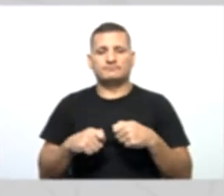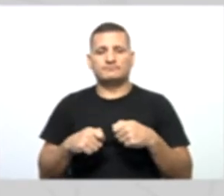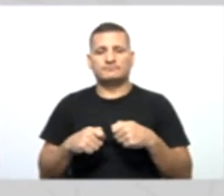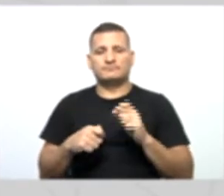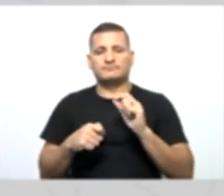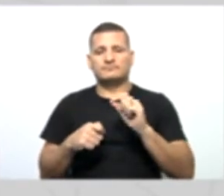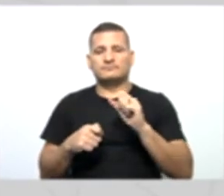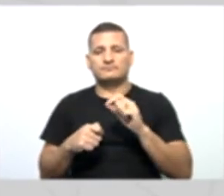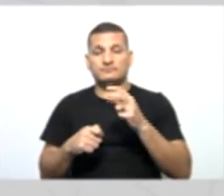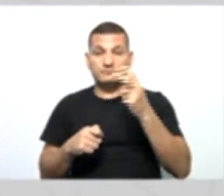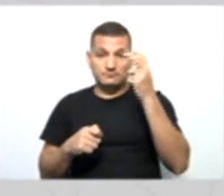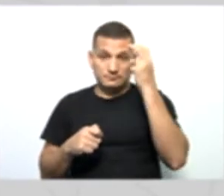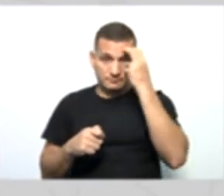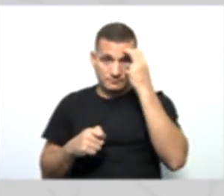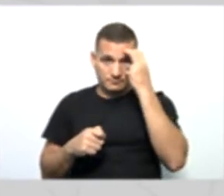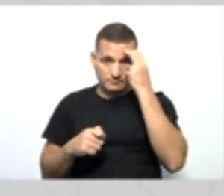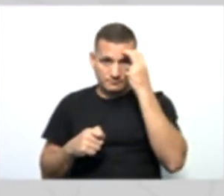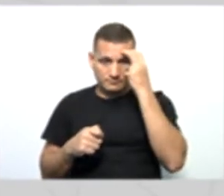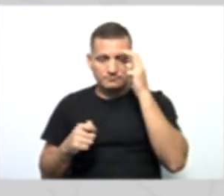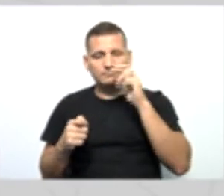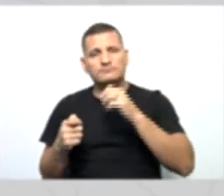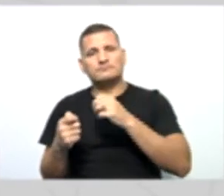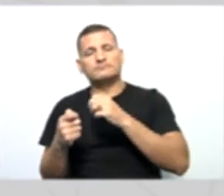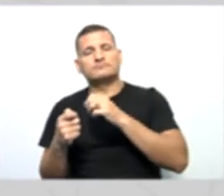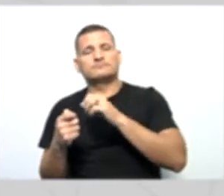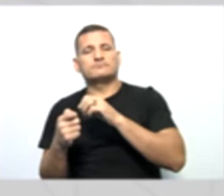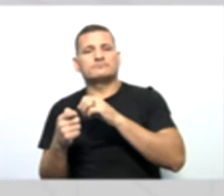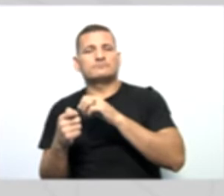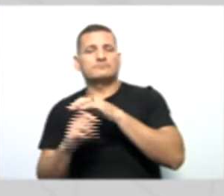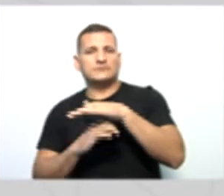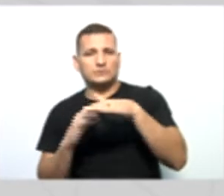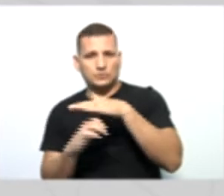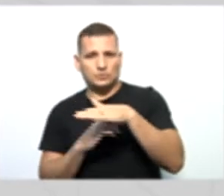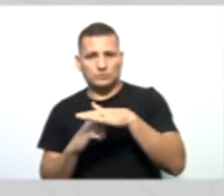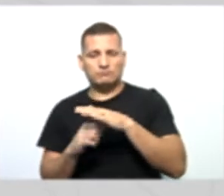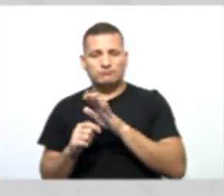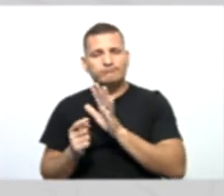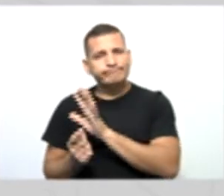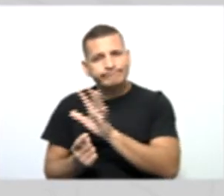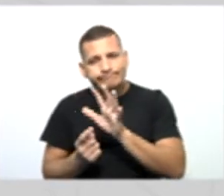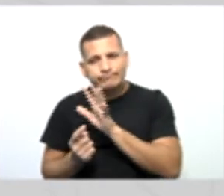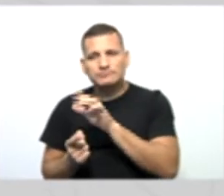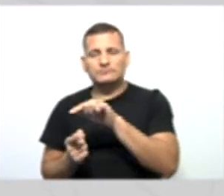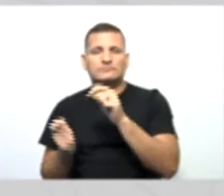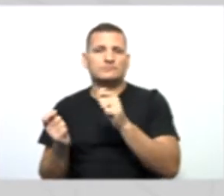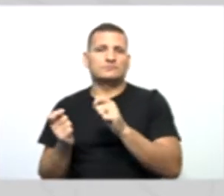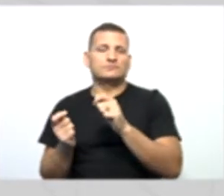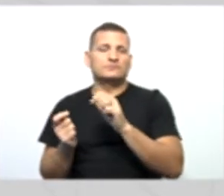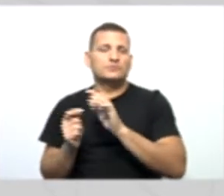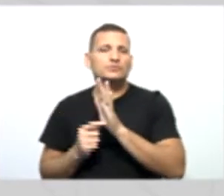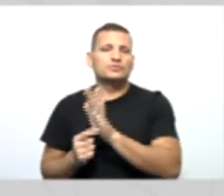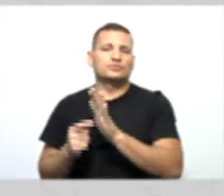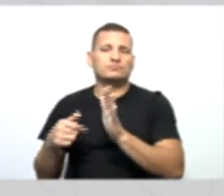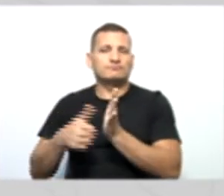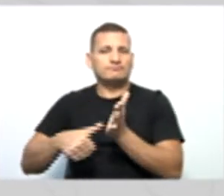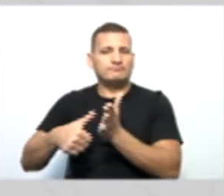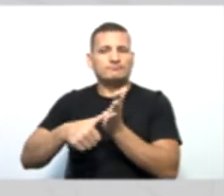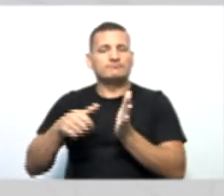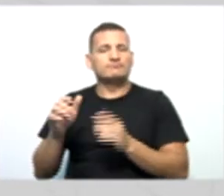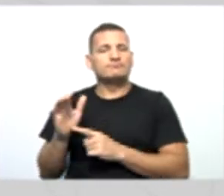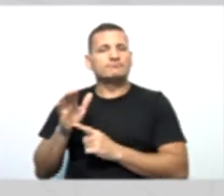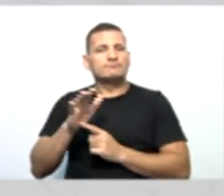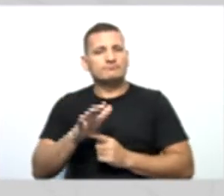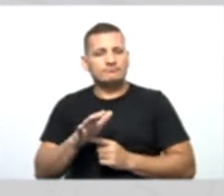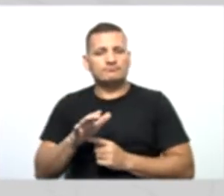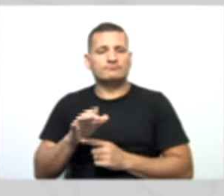possibilitar a cultura empreendedora. Ela ajuda os cooperados a gerir, mobilizar recursos a fim de obter